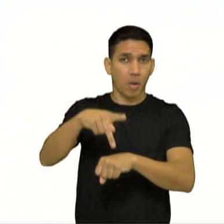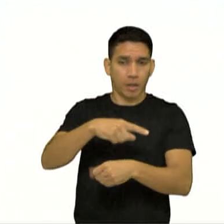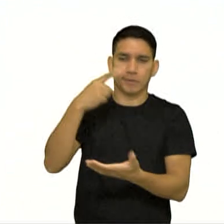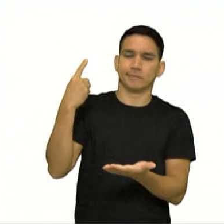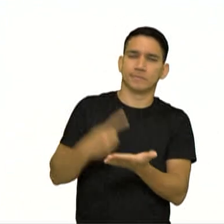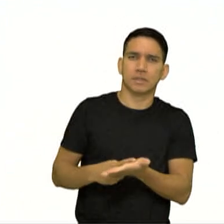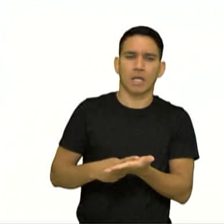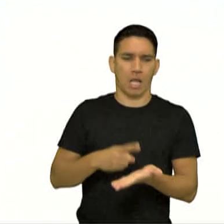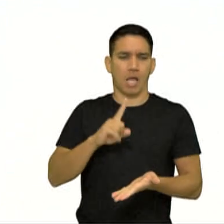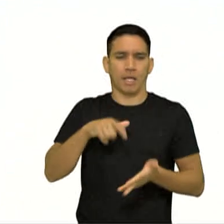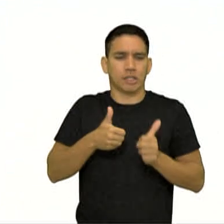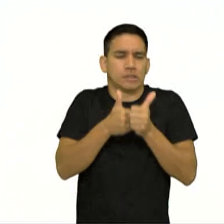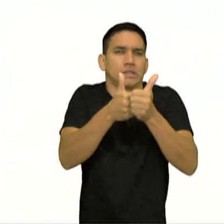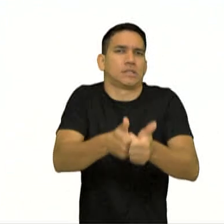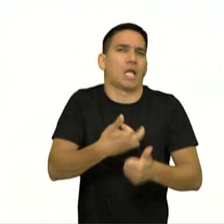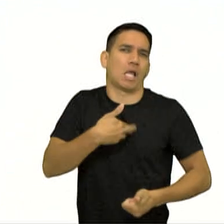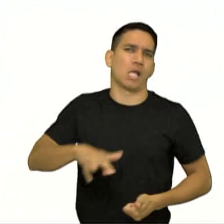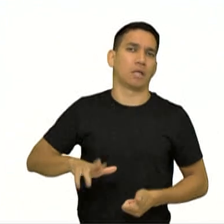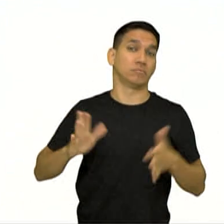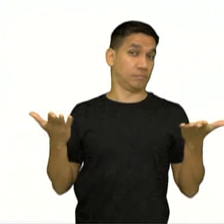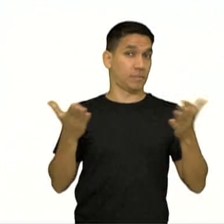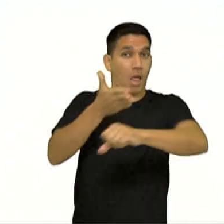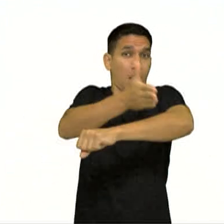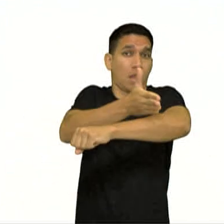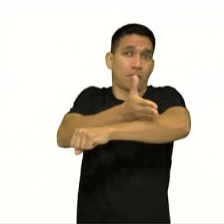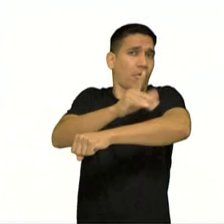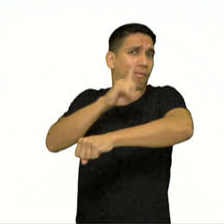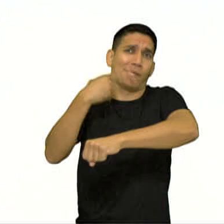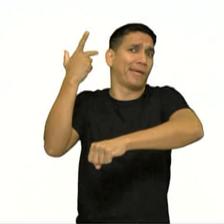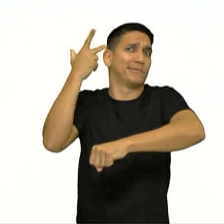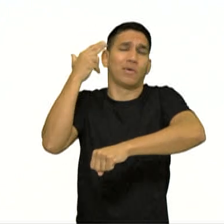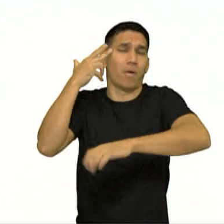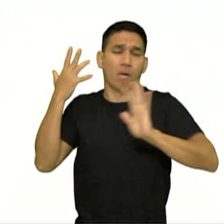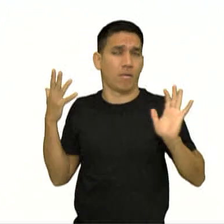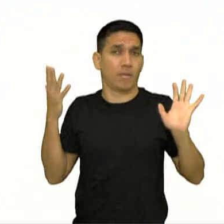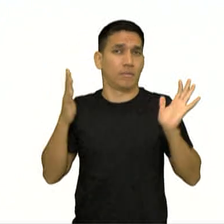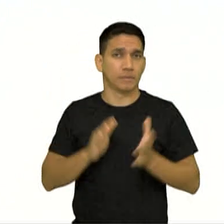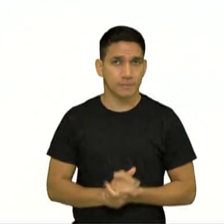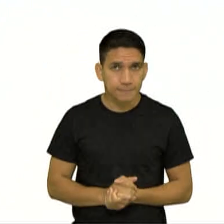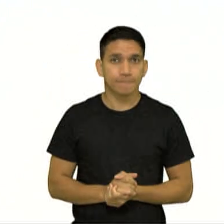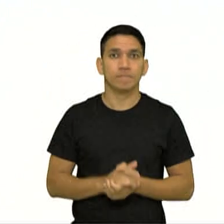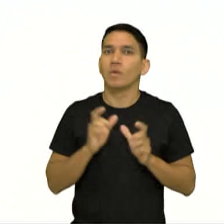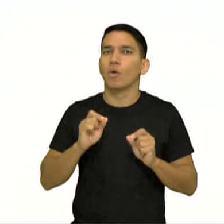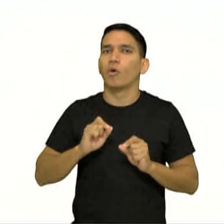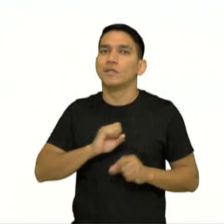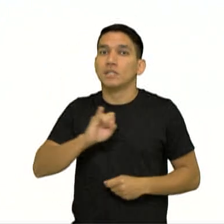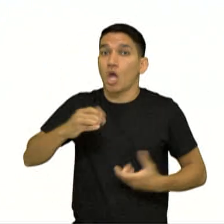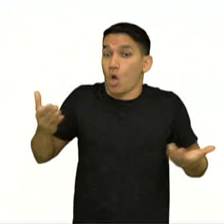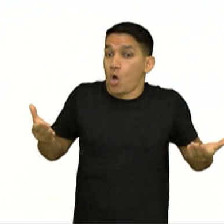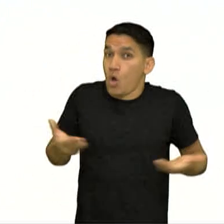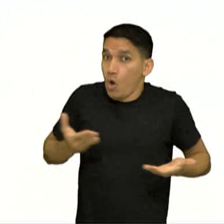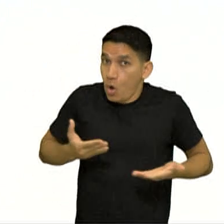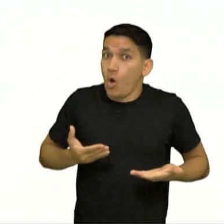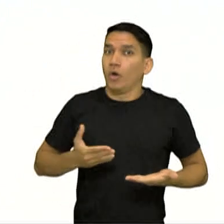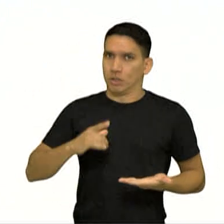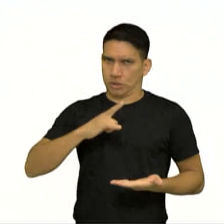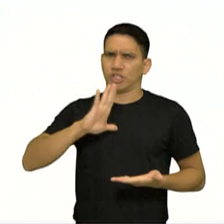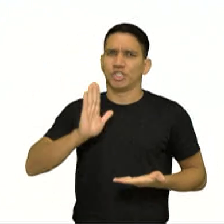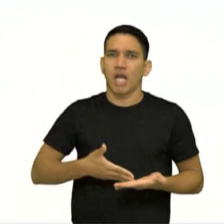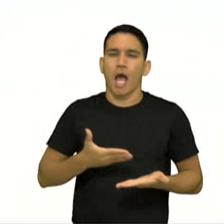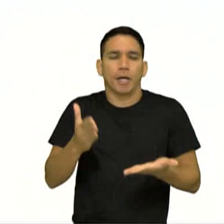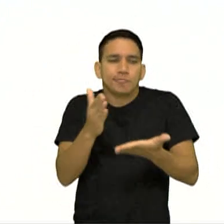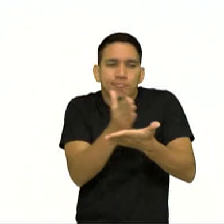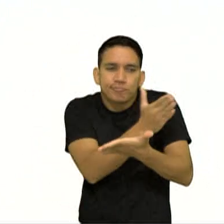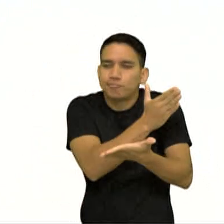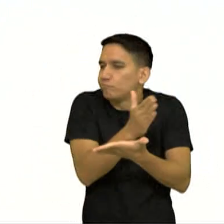alguma religião. Na Idade Média, a gente vai ver que isso era muito comum, né? Se atualmente a gente tem essa divisão mais clara